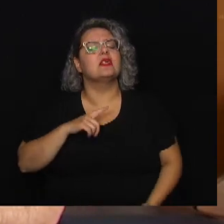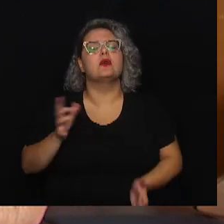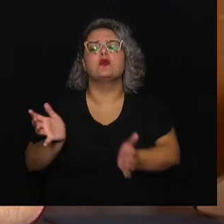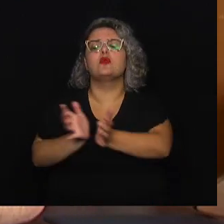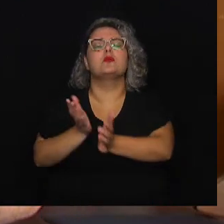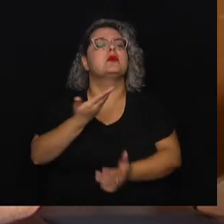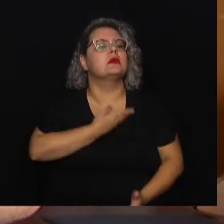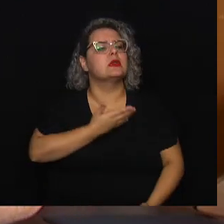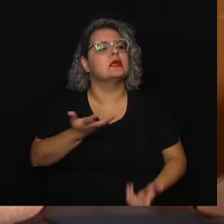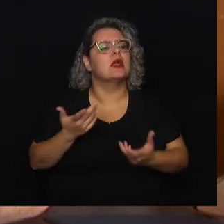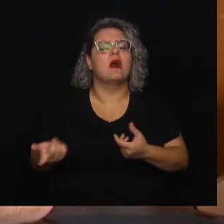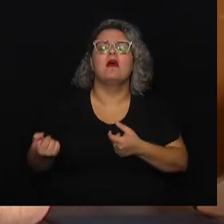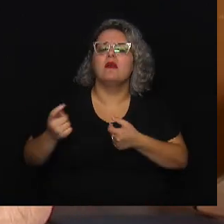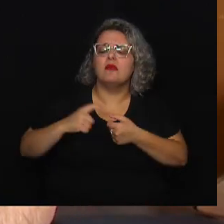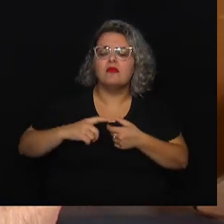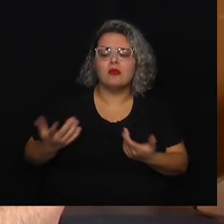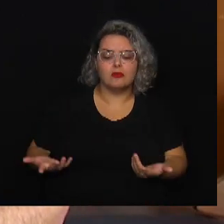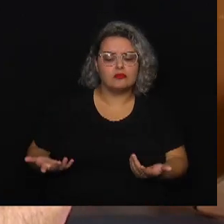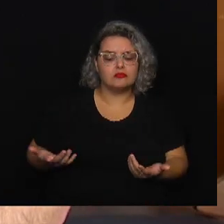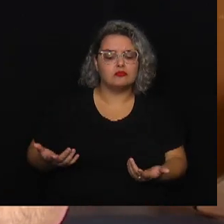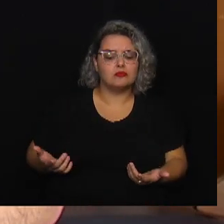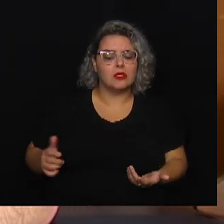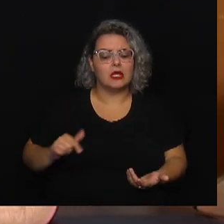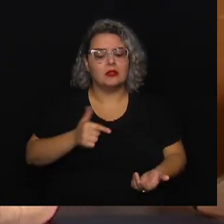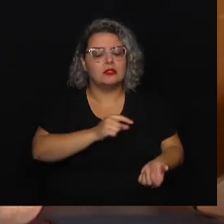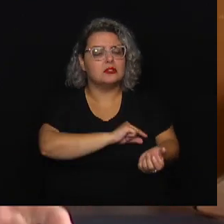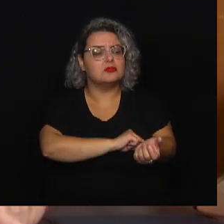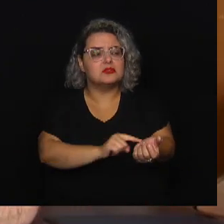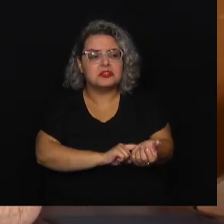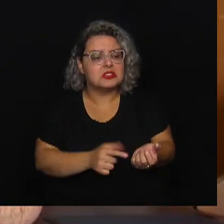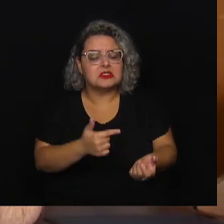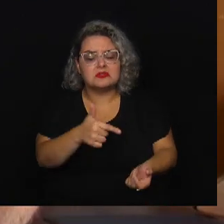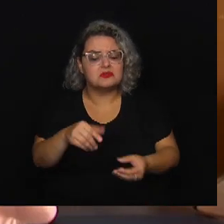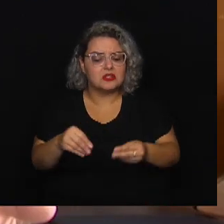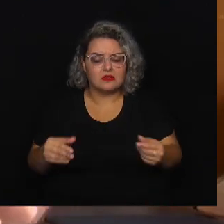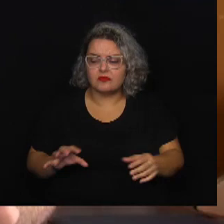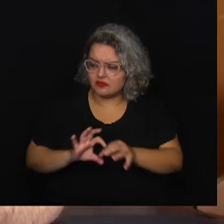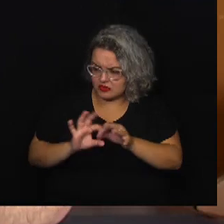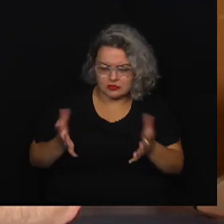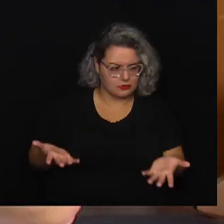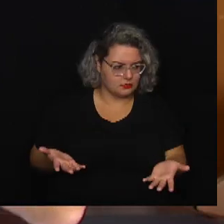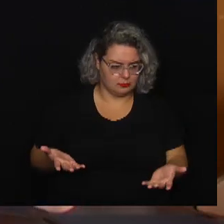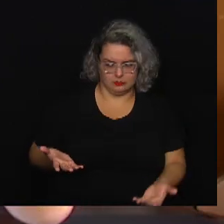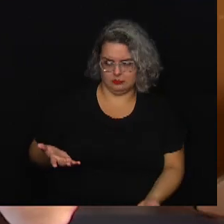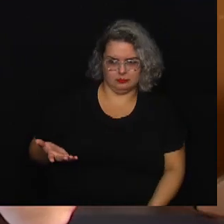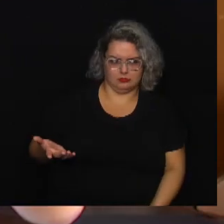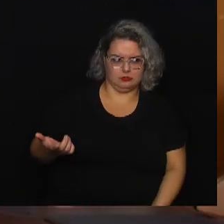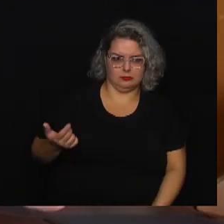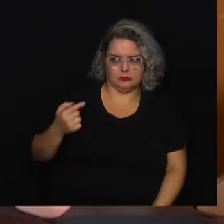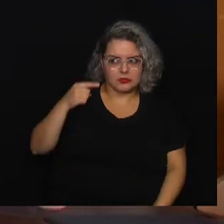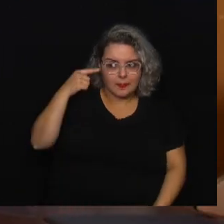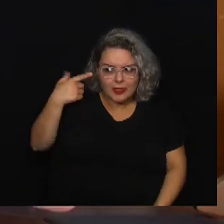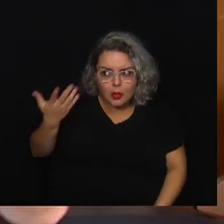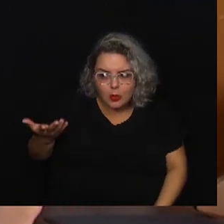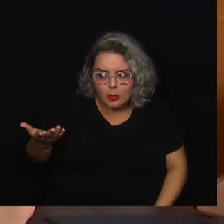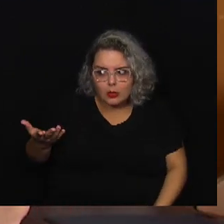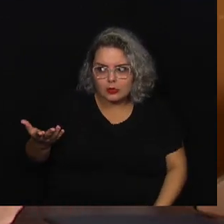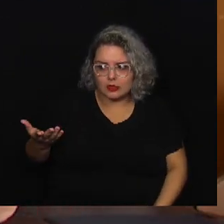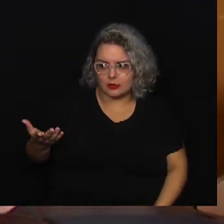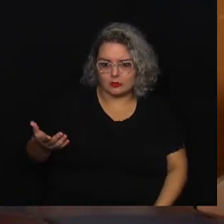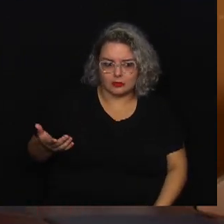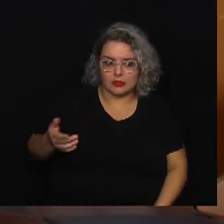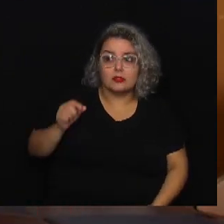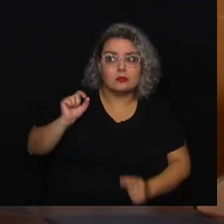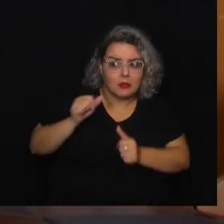quer retomar o Nem Sangue Nem Areia. Você deixa? Eu falei, mas Helder, você pirou? Você bebeu? O que